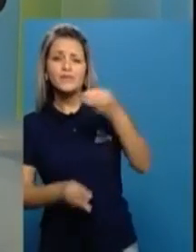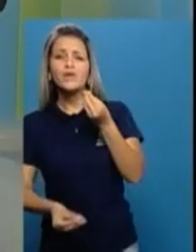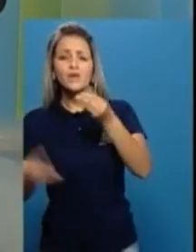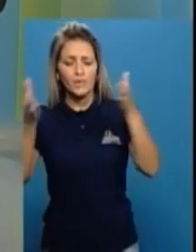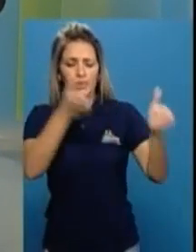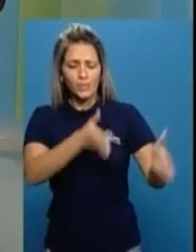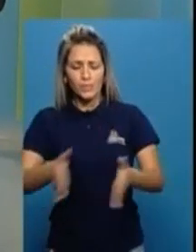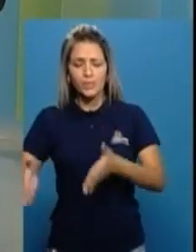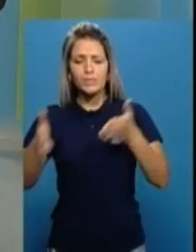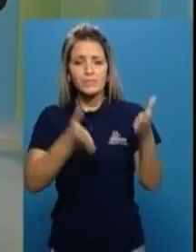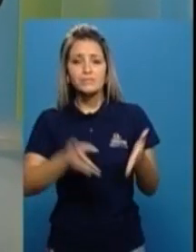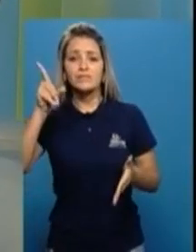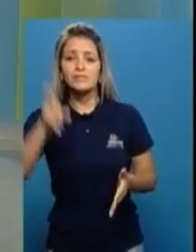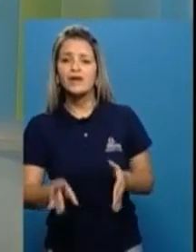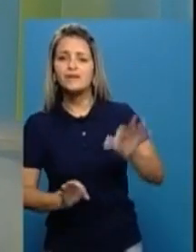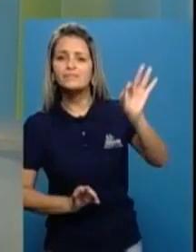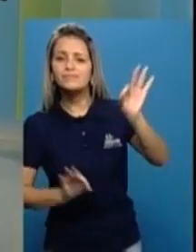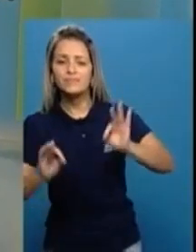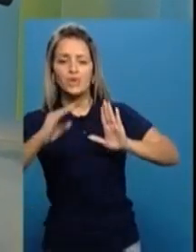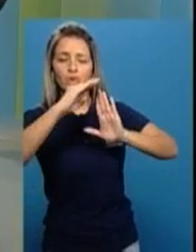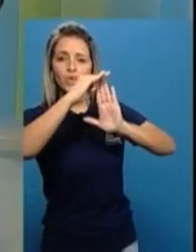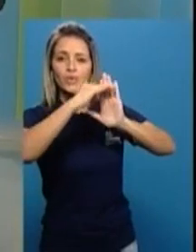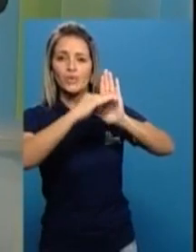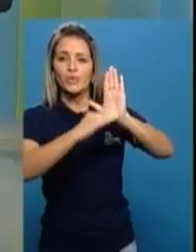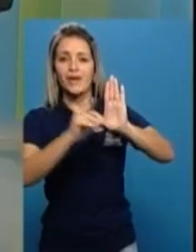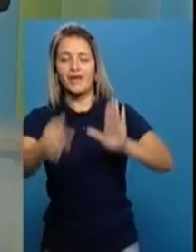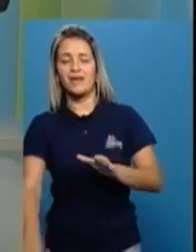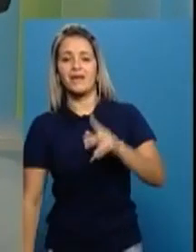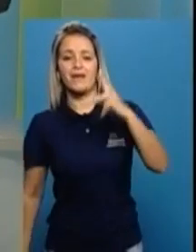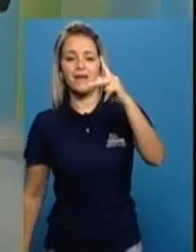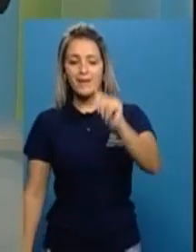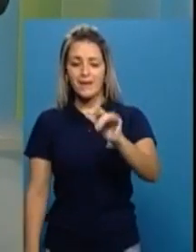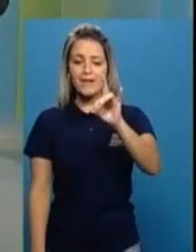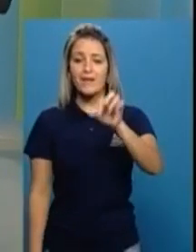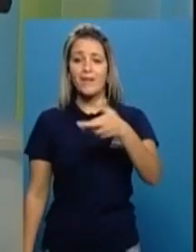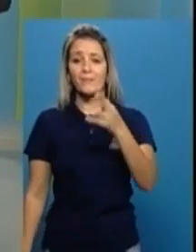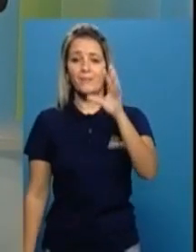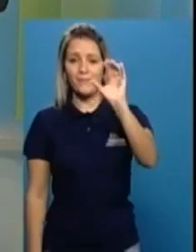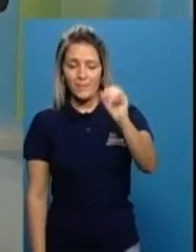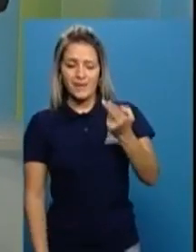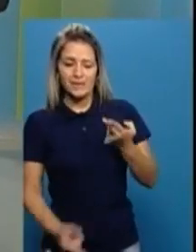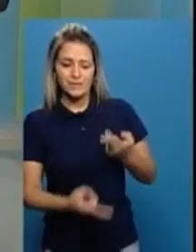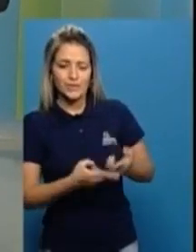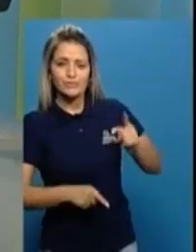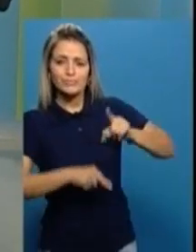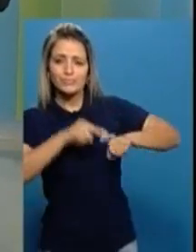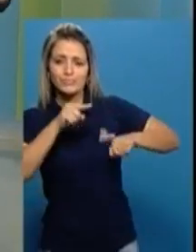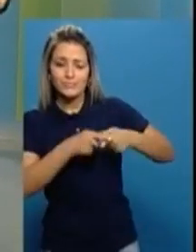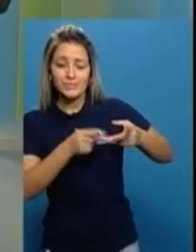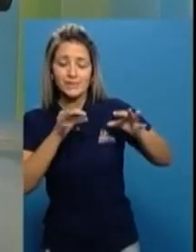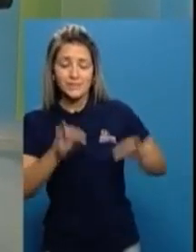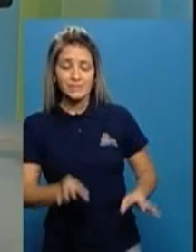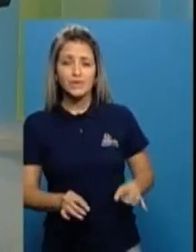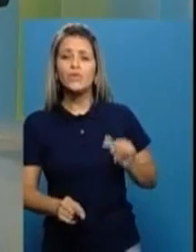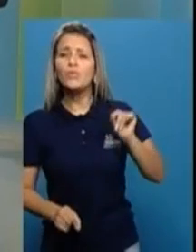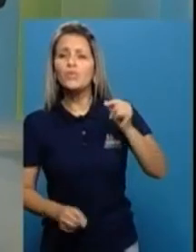produtivos organizados de forma que padronizem facilmente os recursos produtivos, desde